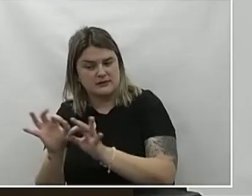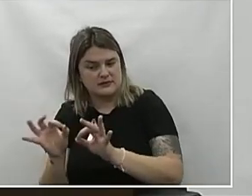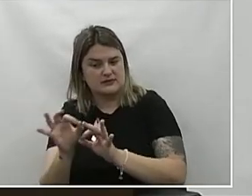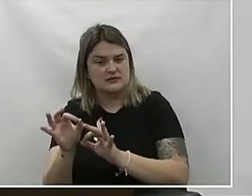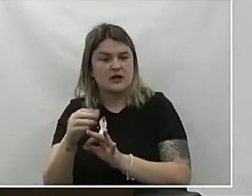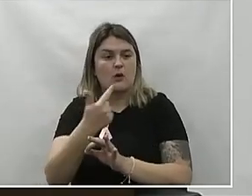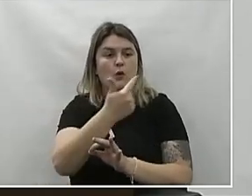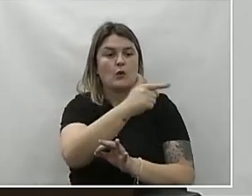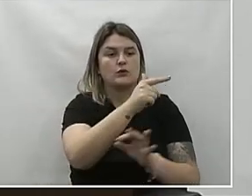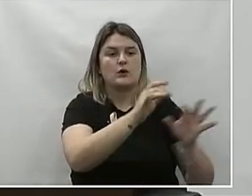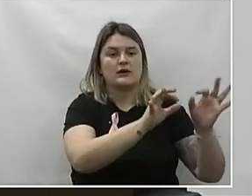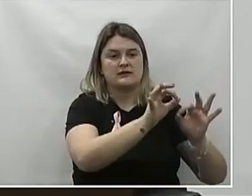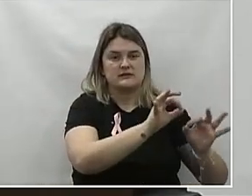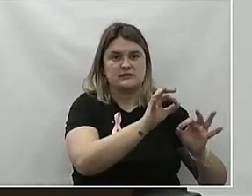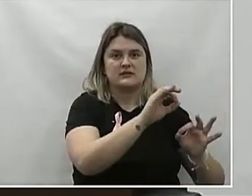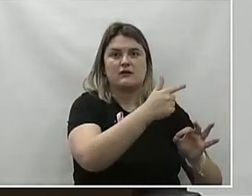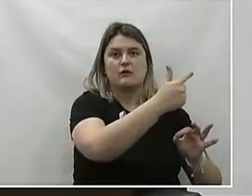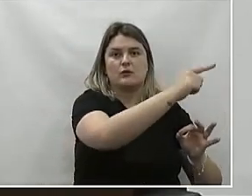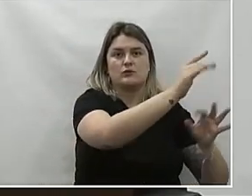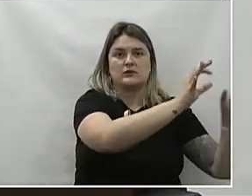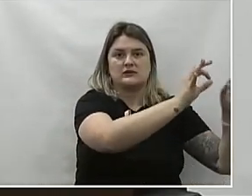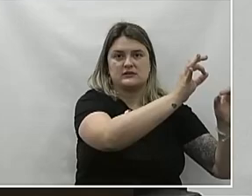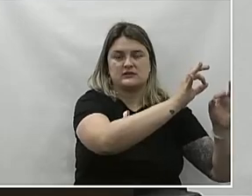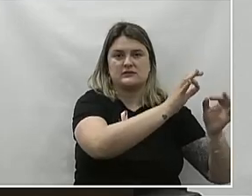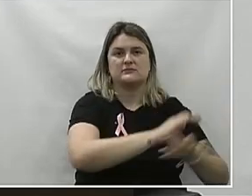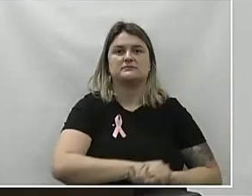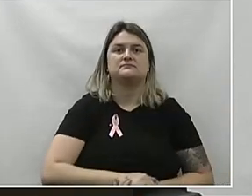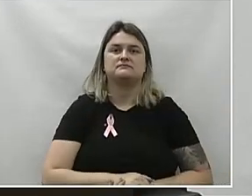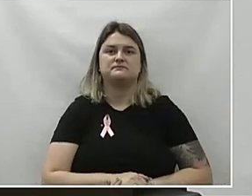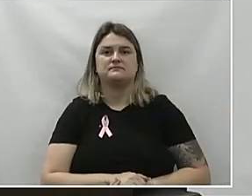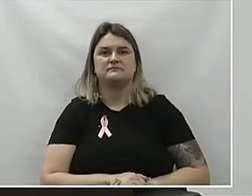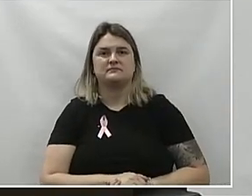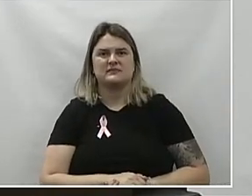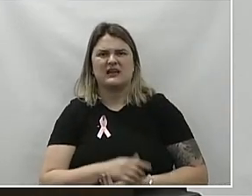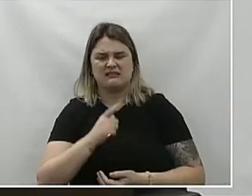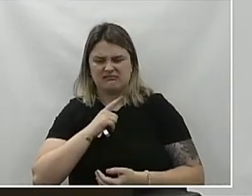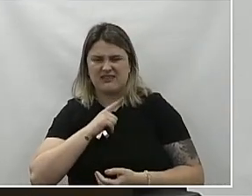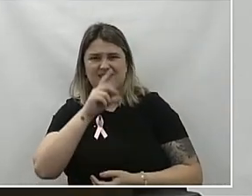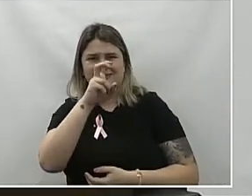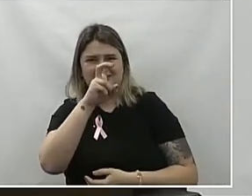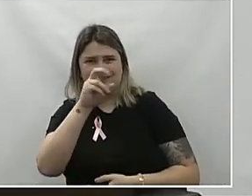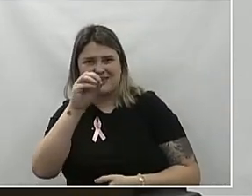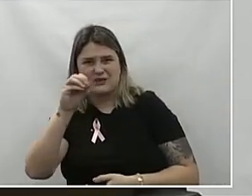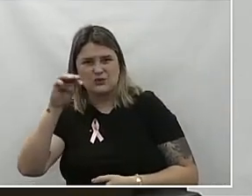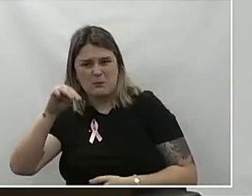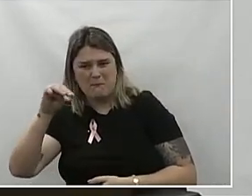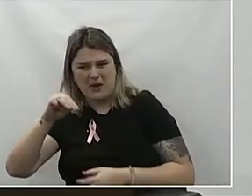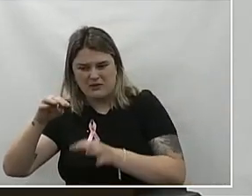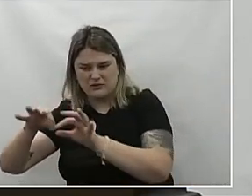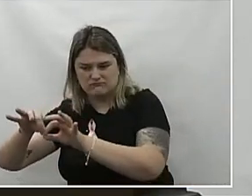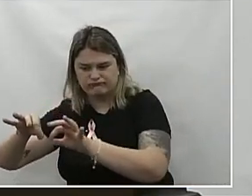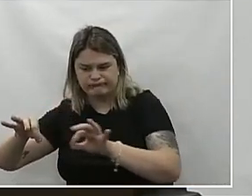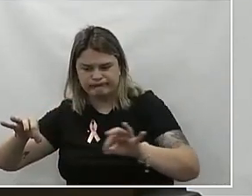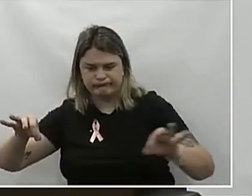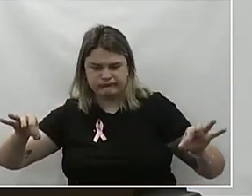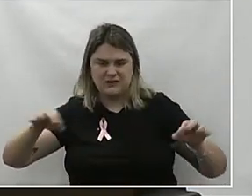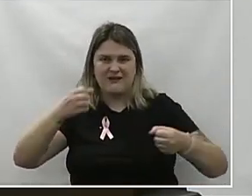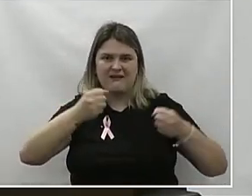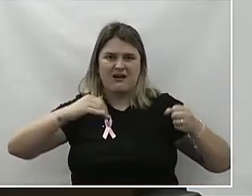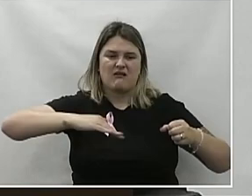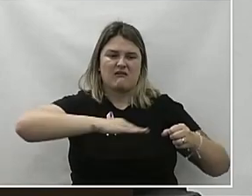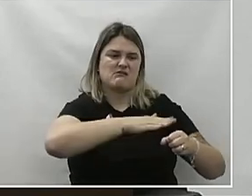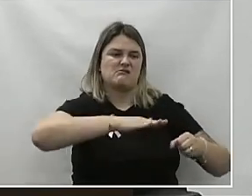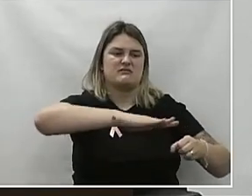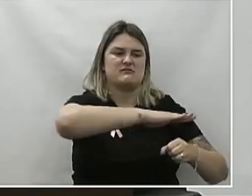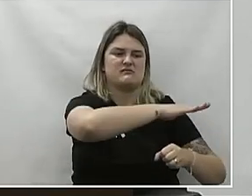por eles abriram lá quase 500 metros não tá lá cheio de buraco os carros desviando na contramão usando